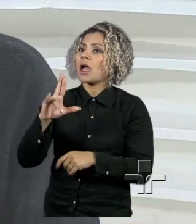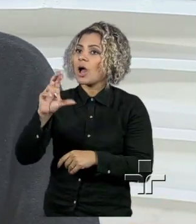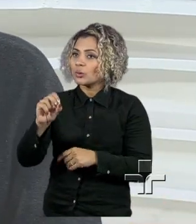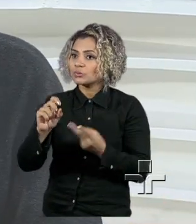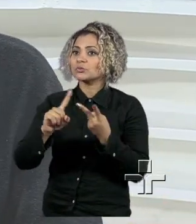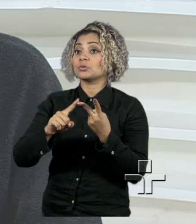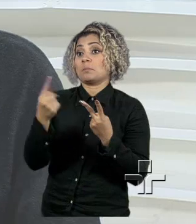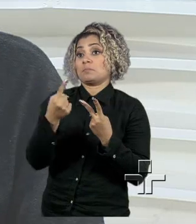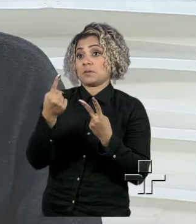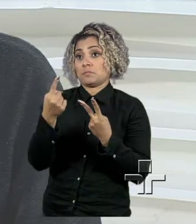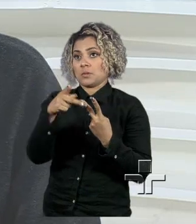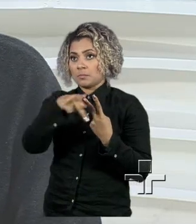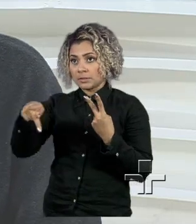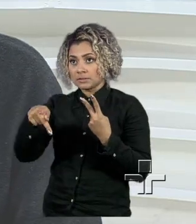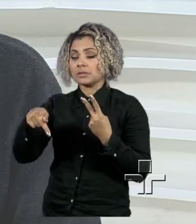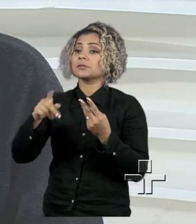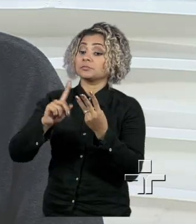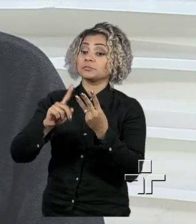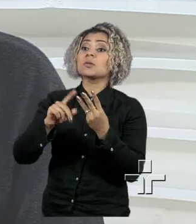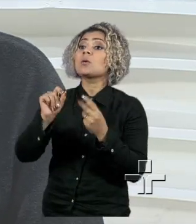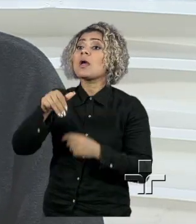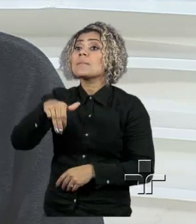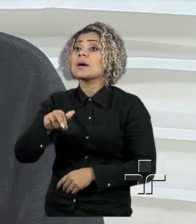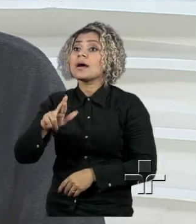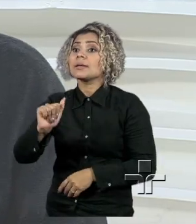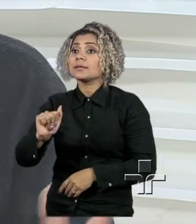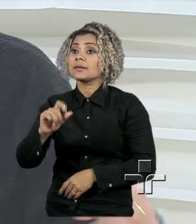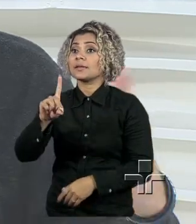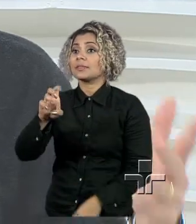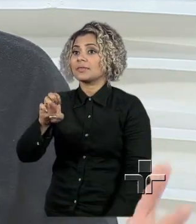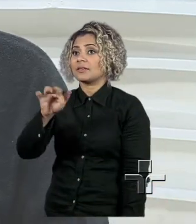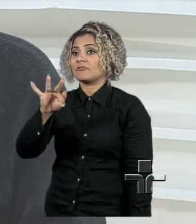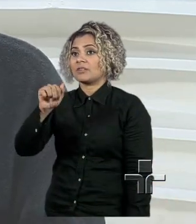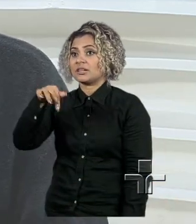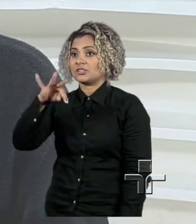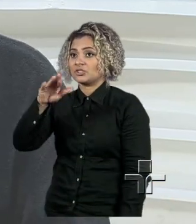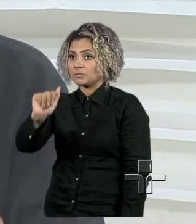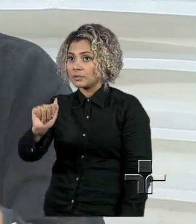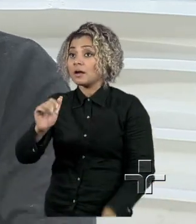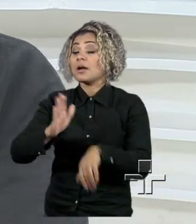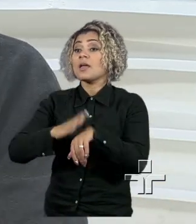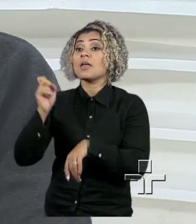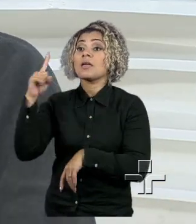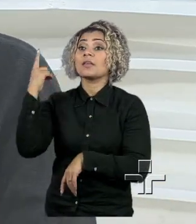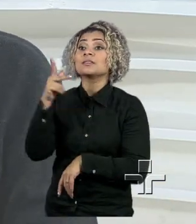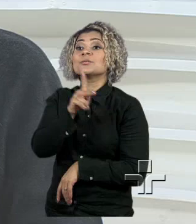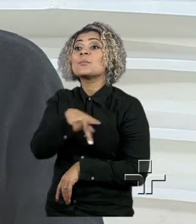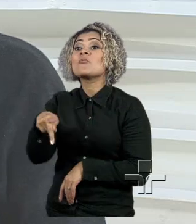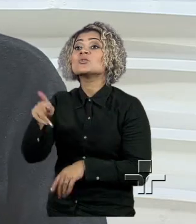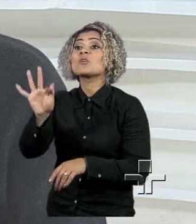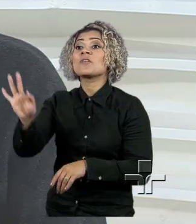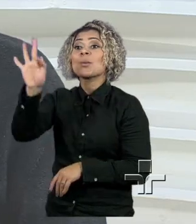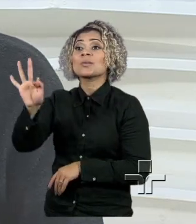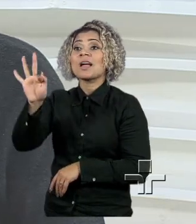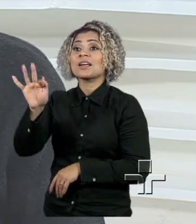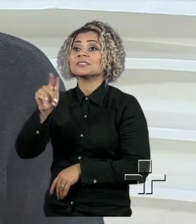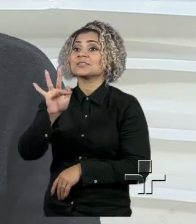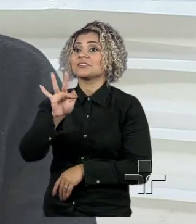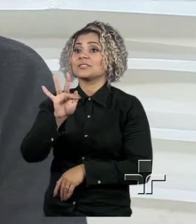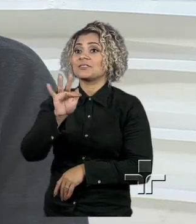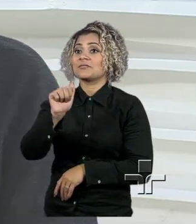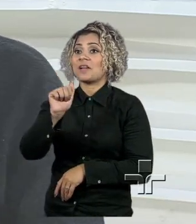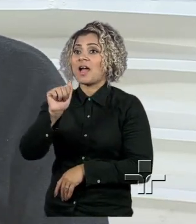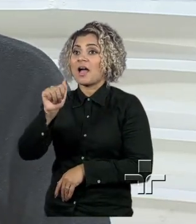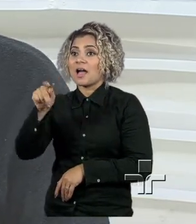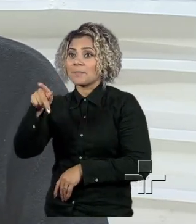anos pela doutora Fátima, Maria de Fátima, que era então, na época, foi minha professora de faculdade na FAAP, depois